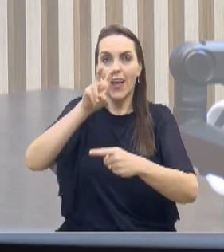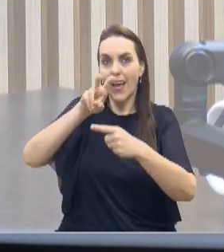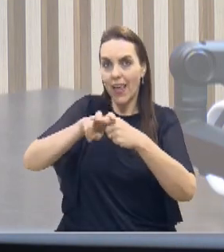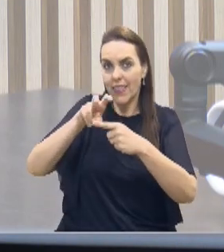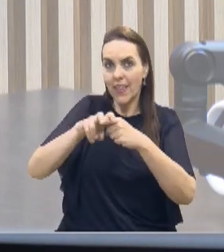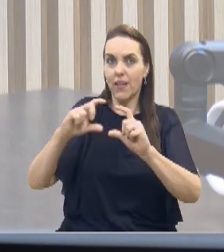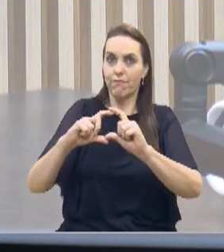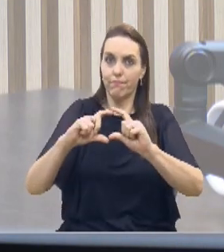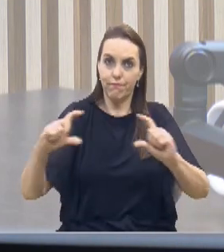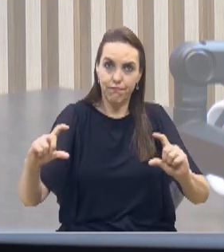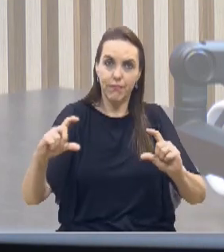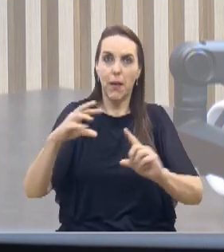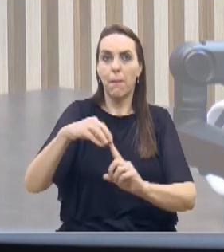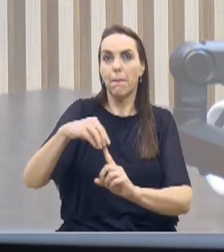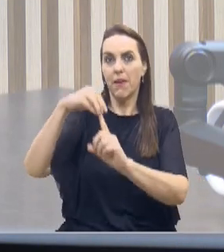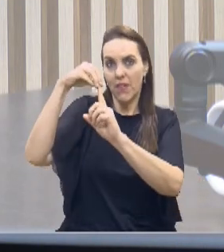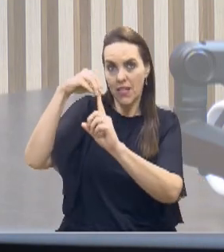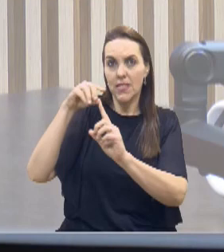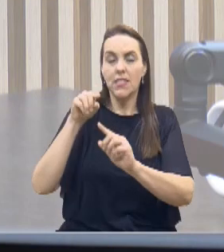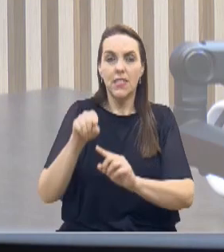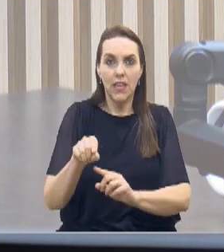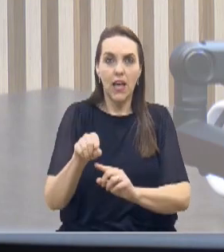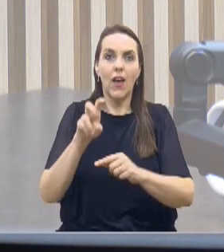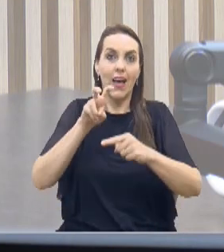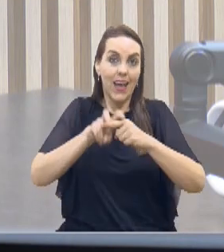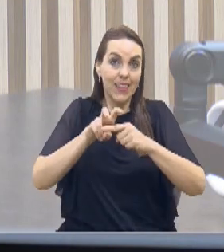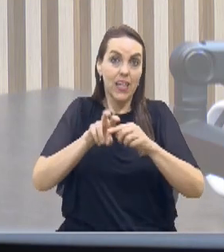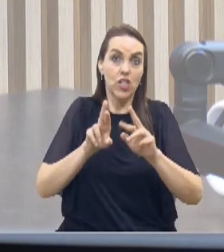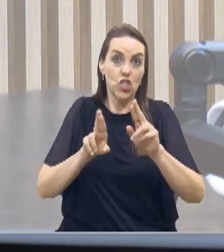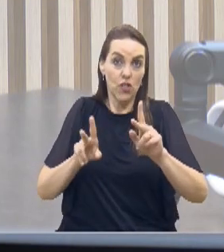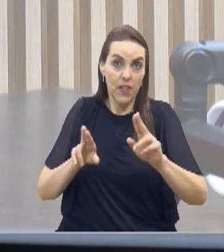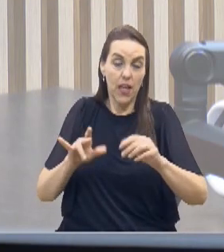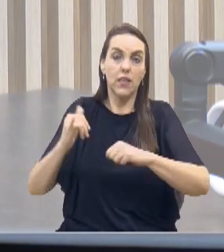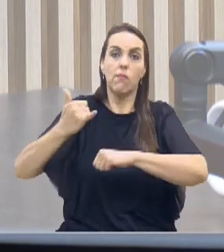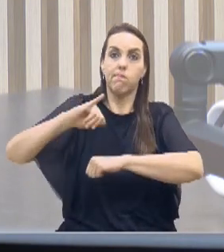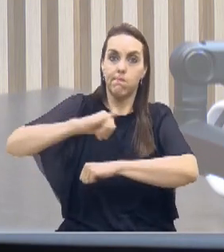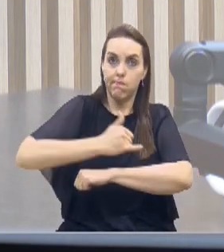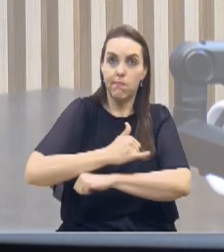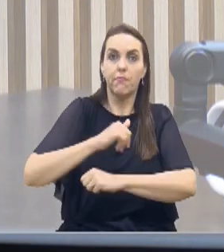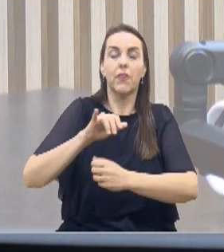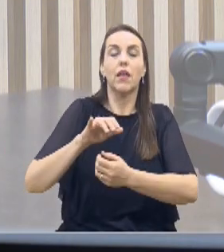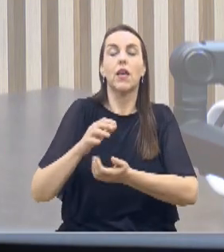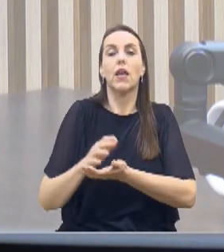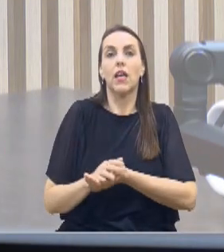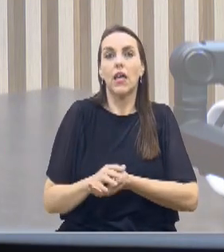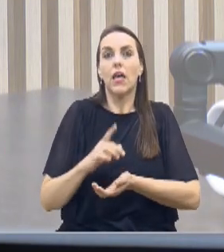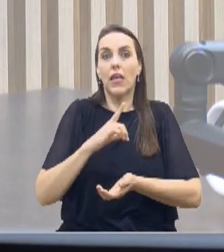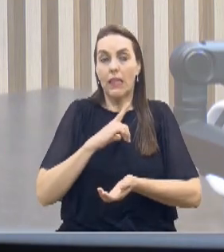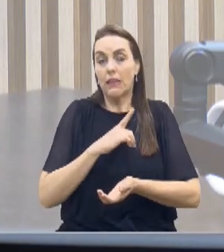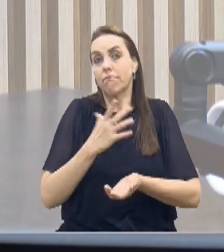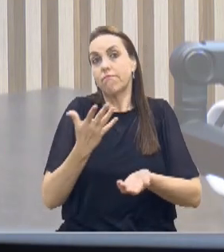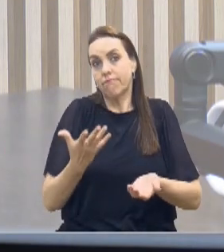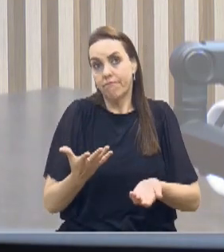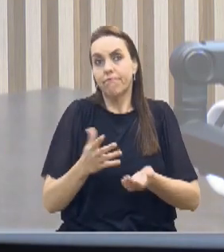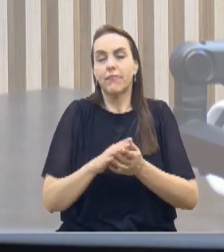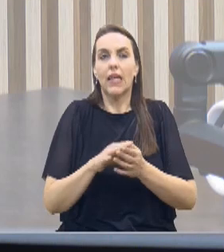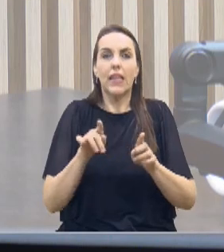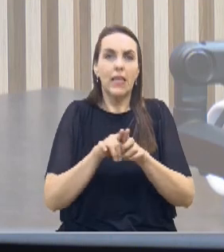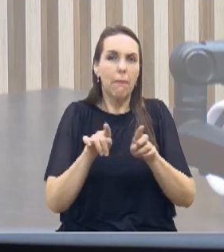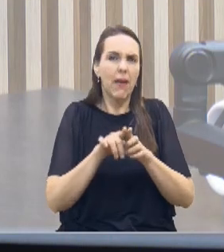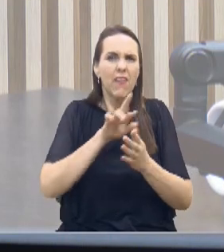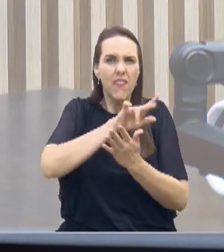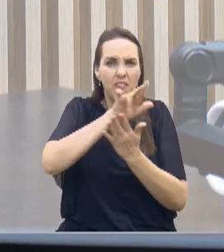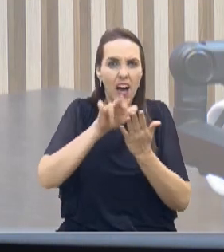cadeiras preferenciais, compramos cadeiras diferentes, né, para a questão das pessoas idosas, das pessoas obesas, por exemplo. Estamos com